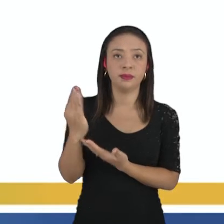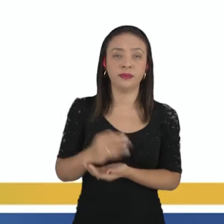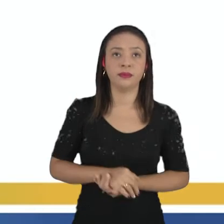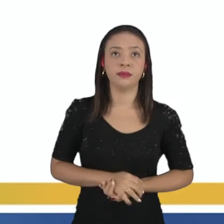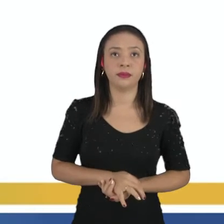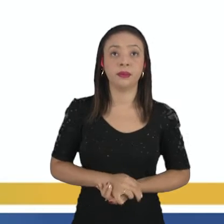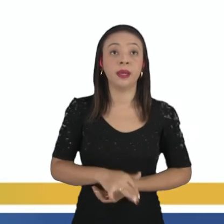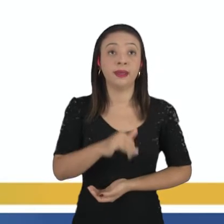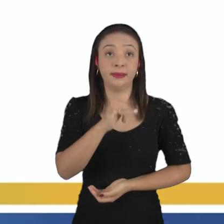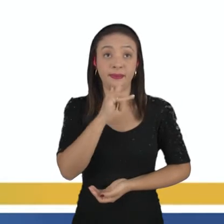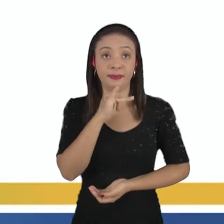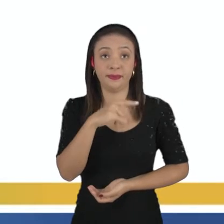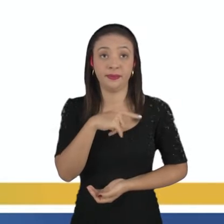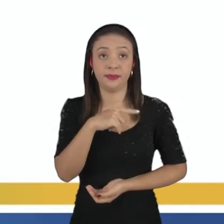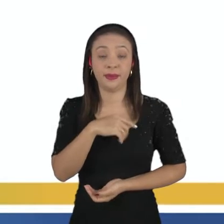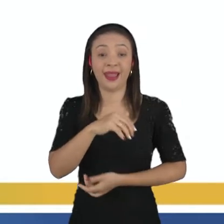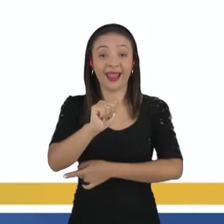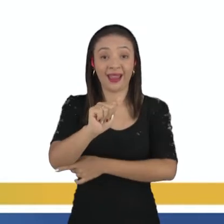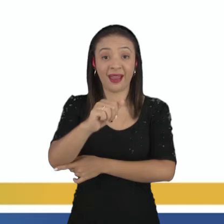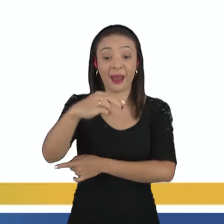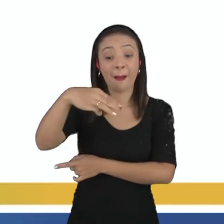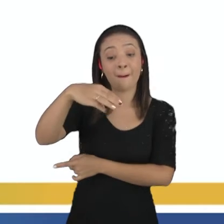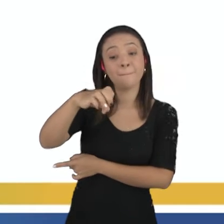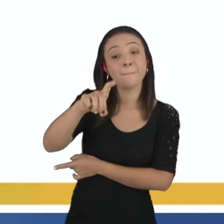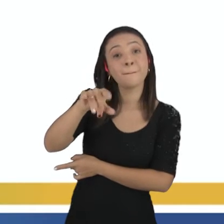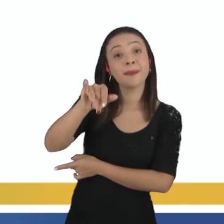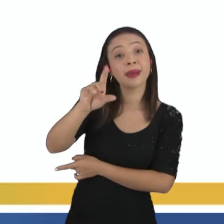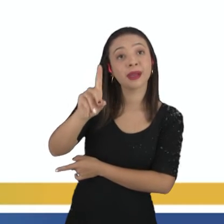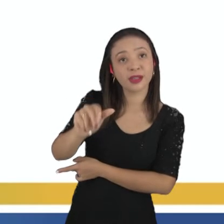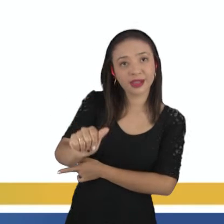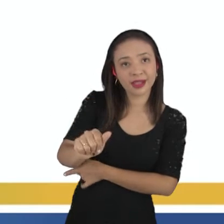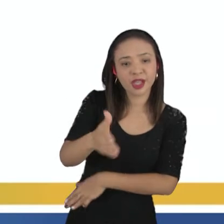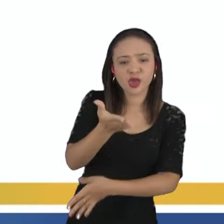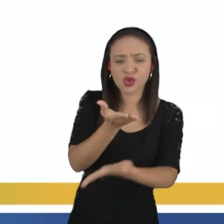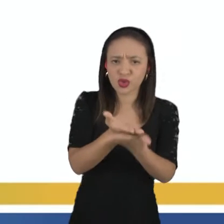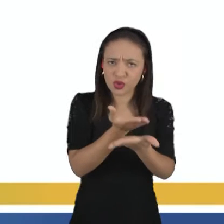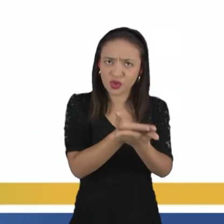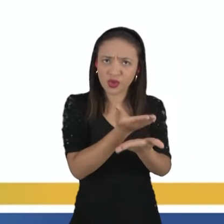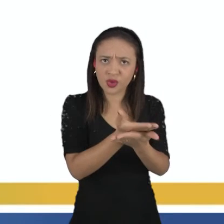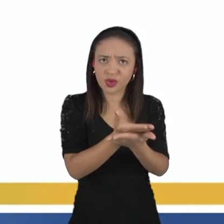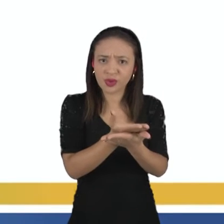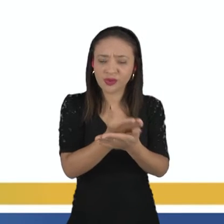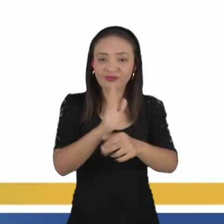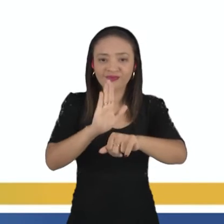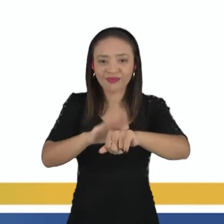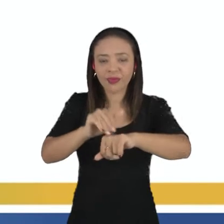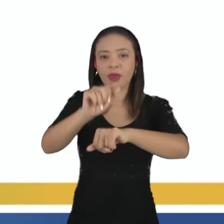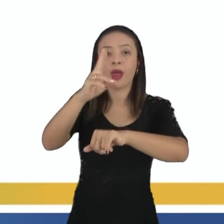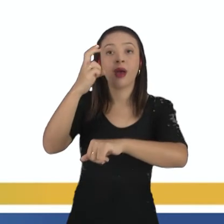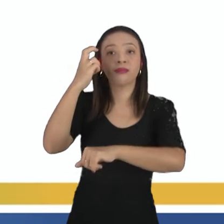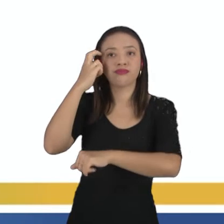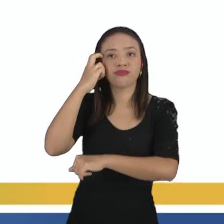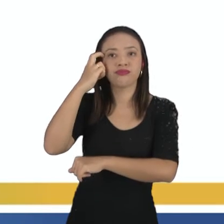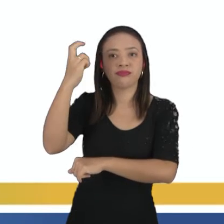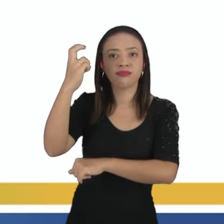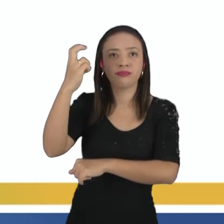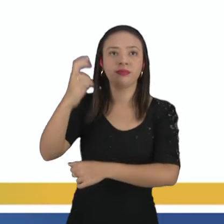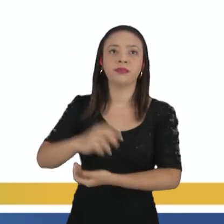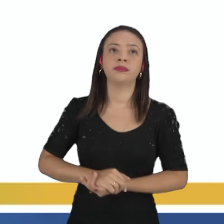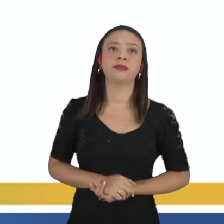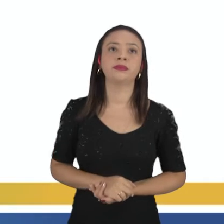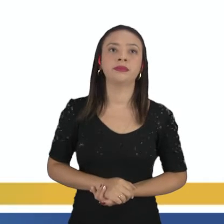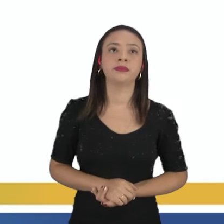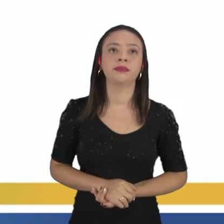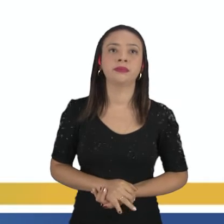menos. Exemplo, à medida que estudo, me torno mais inteligente.